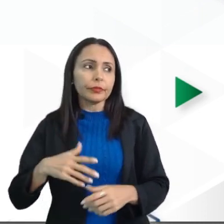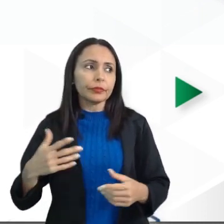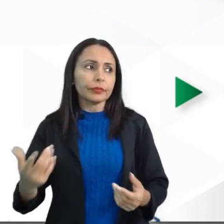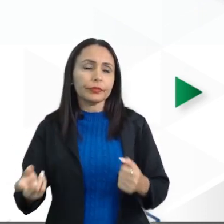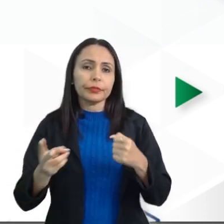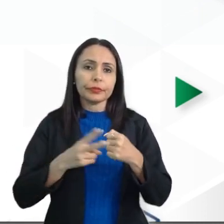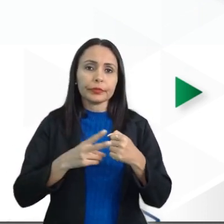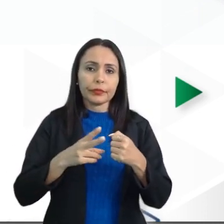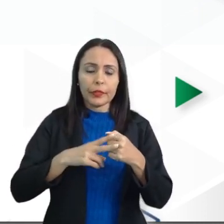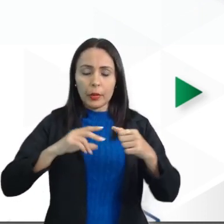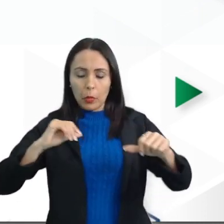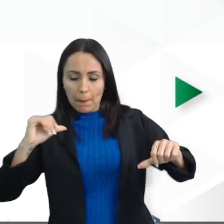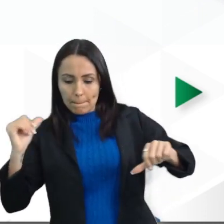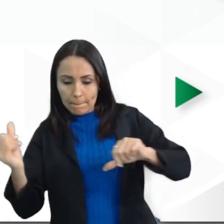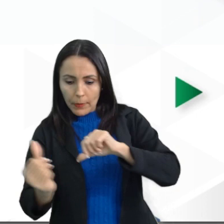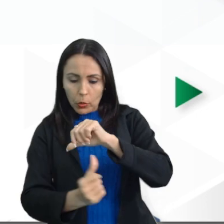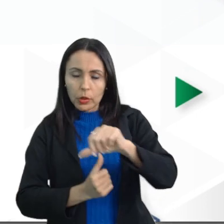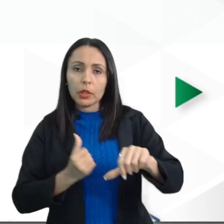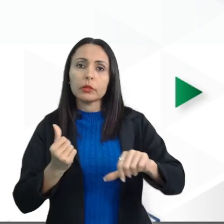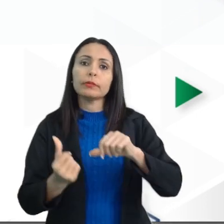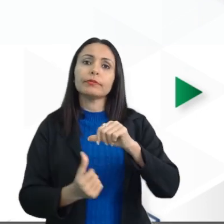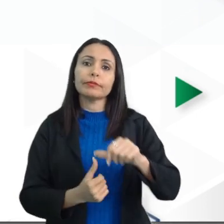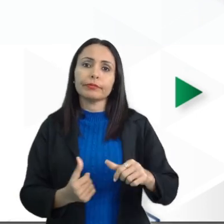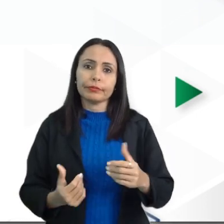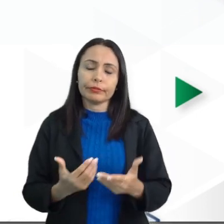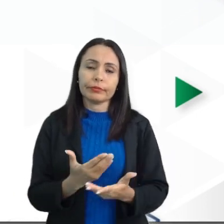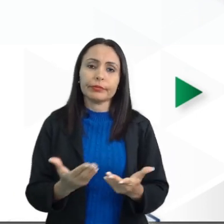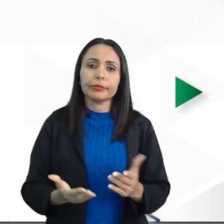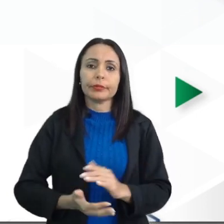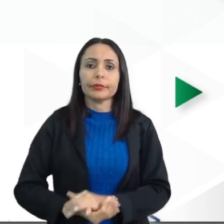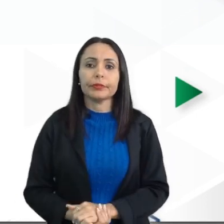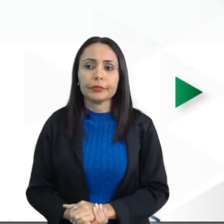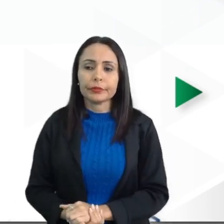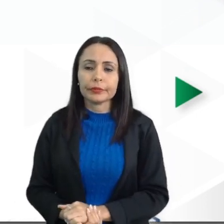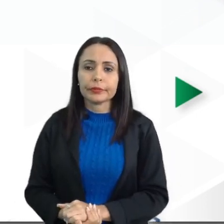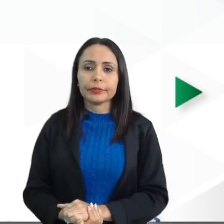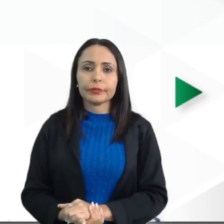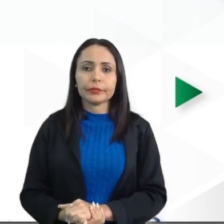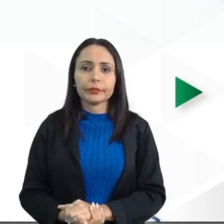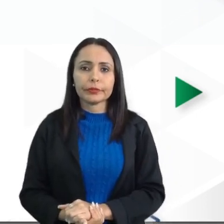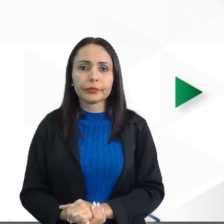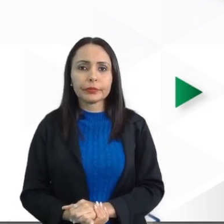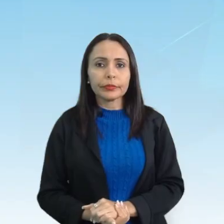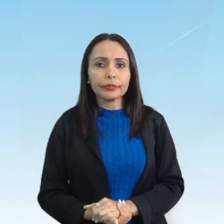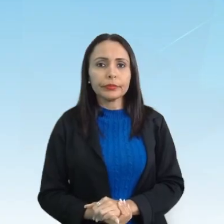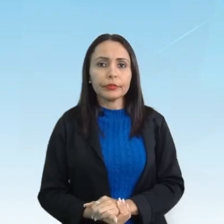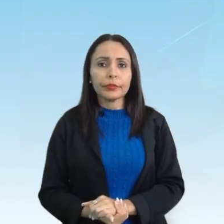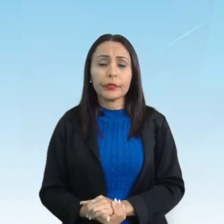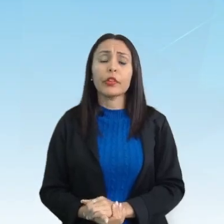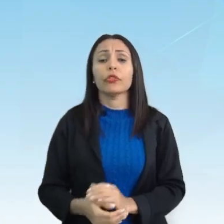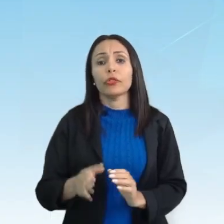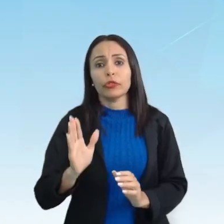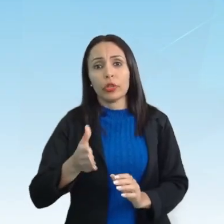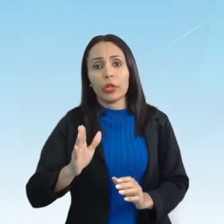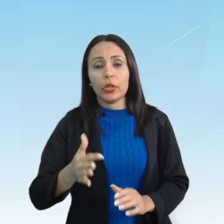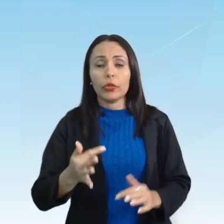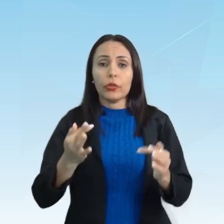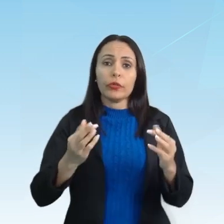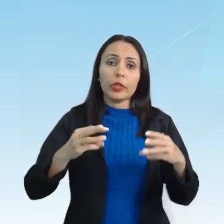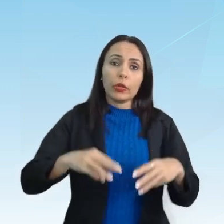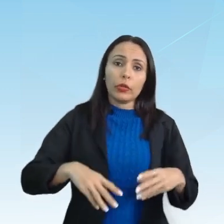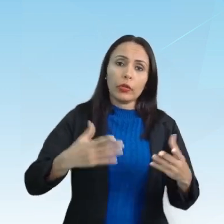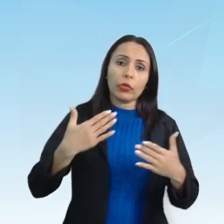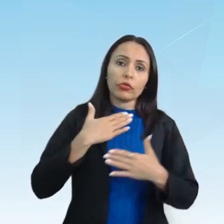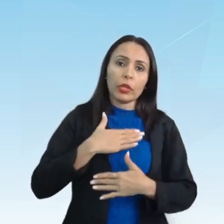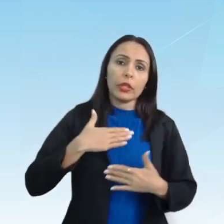assistir modificando, certo, a sua transitividade mediante ao contexto. Chegando já ao final, gostaria de salientar